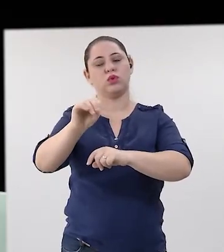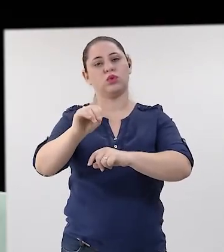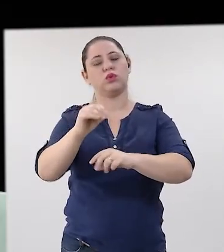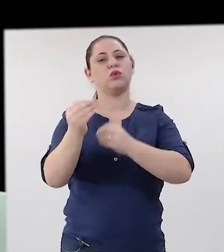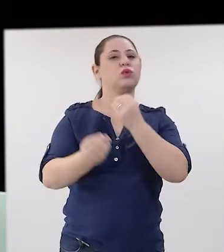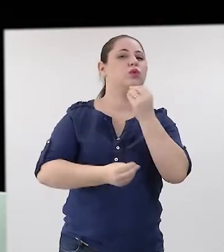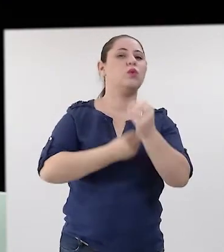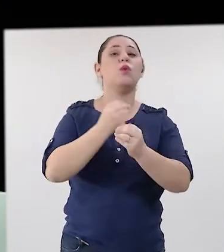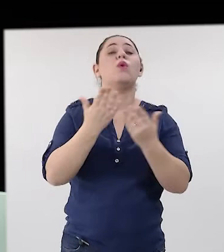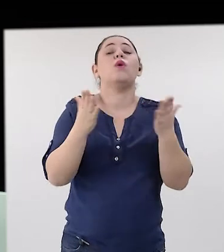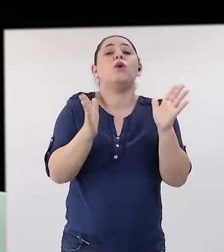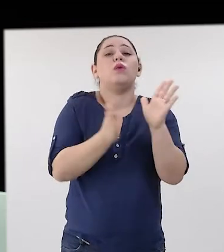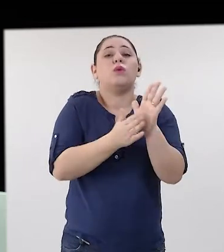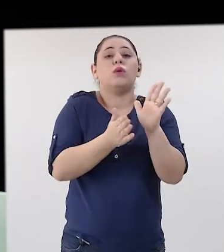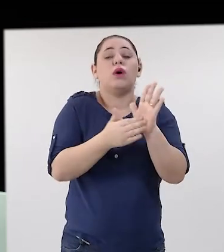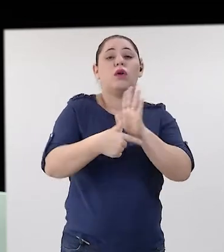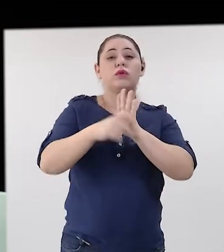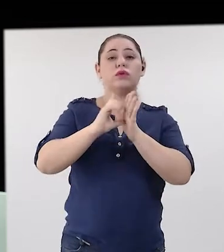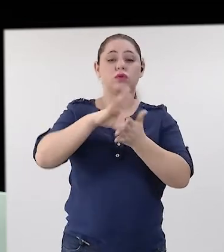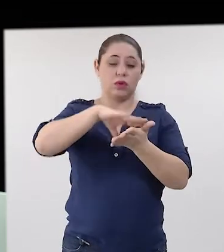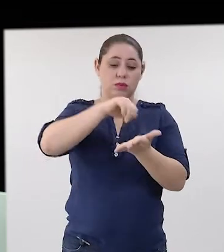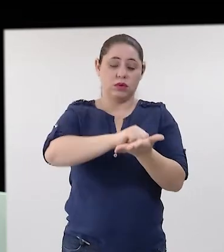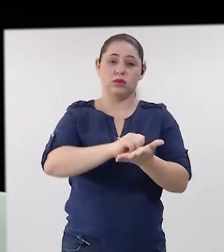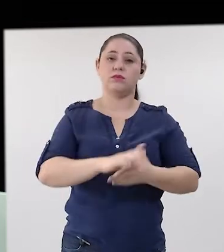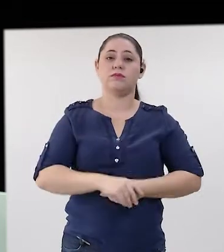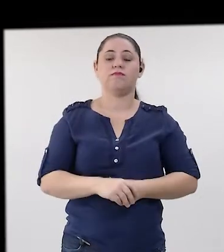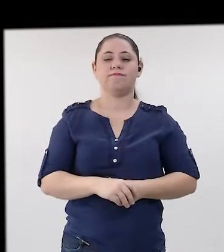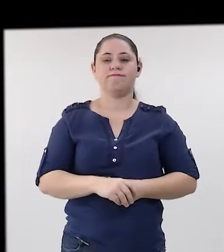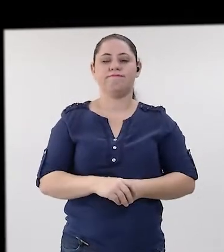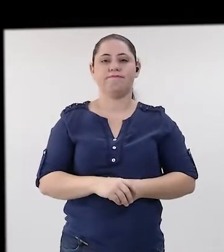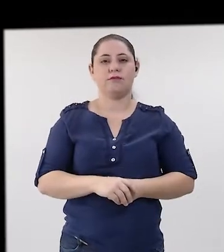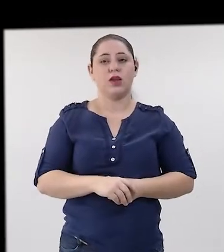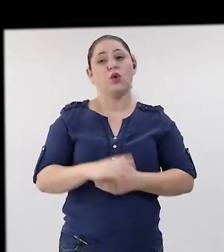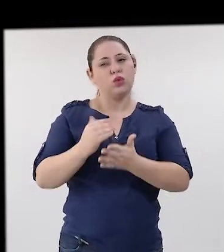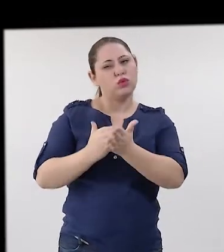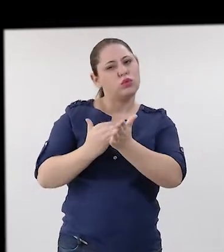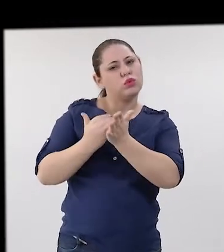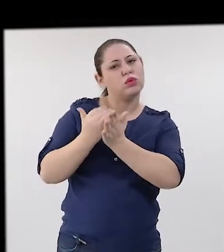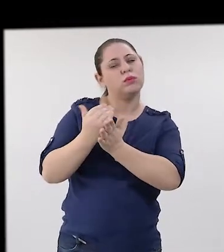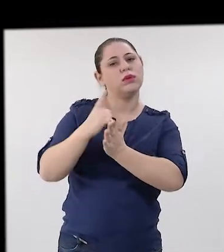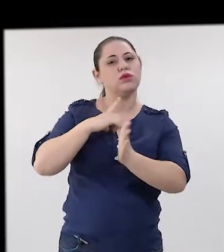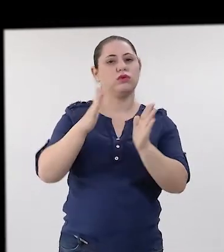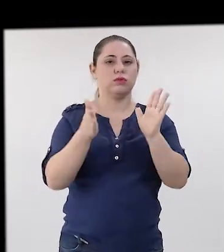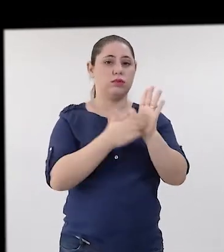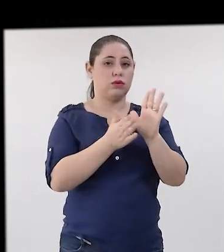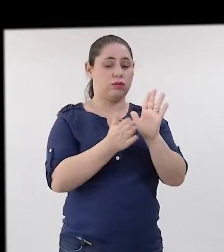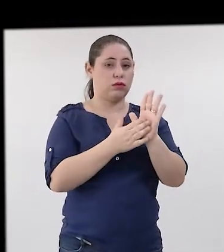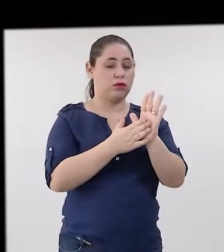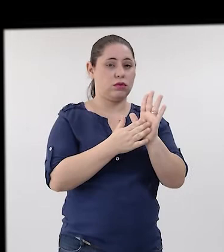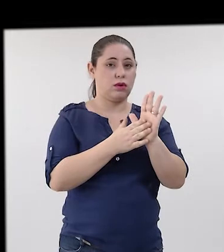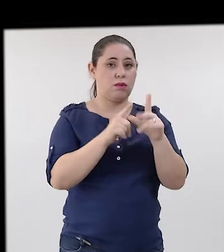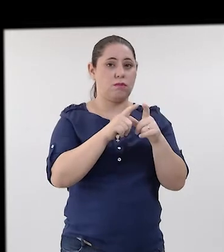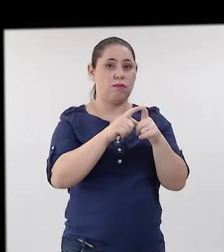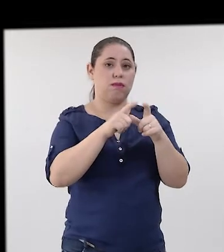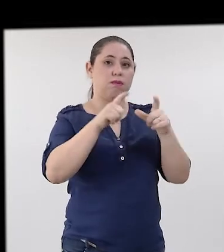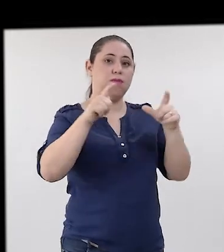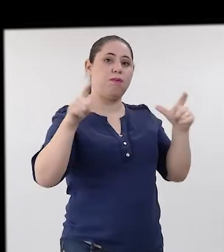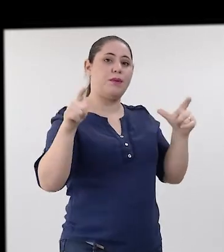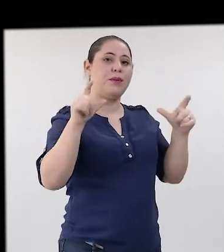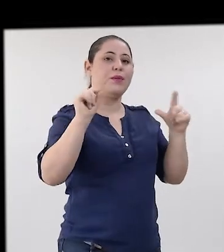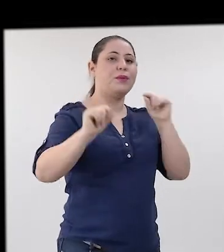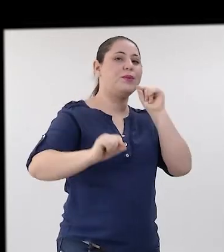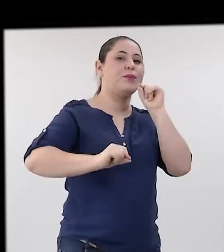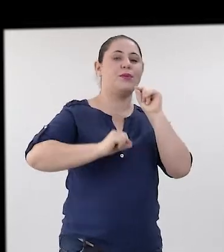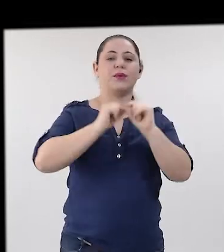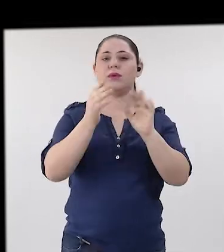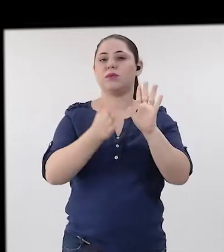mas originalmente, qual que era a proposta de vocês com o aplicativo? Originalmente, a gente tinha uma proposta um pouco